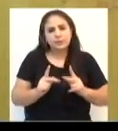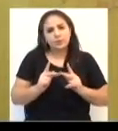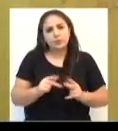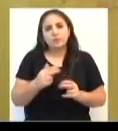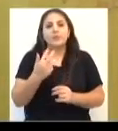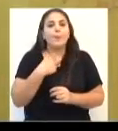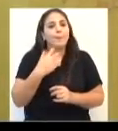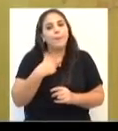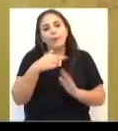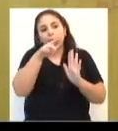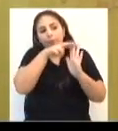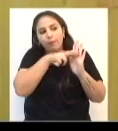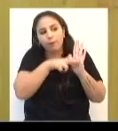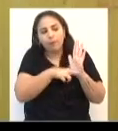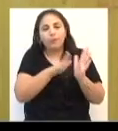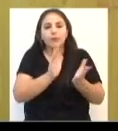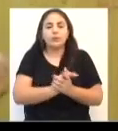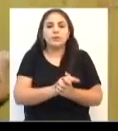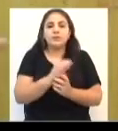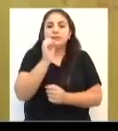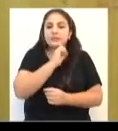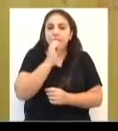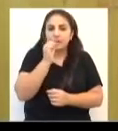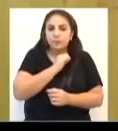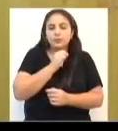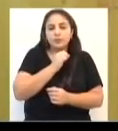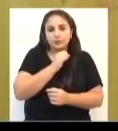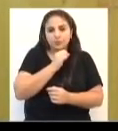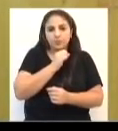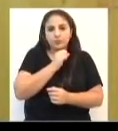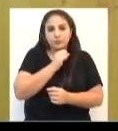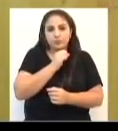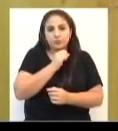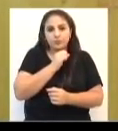não dá para burocratizar muito, né? No sábado,